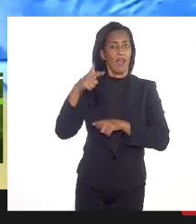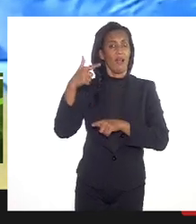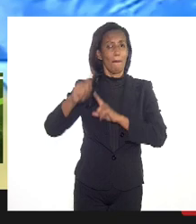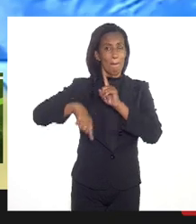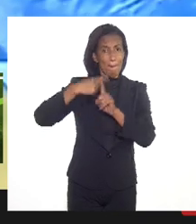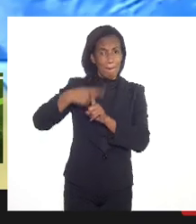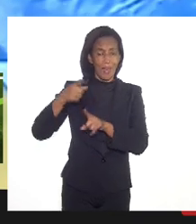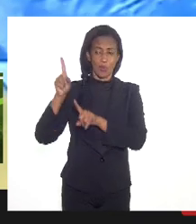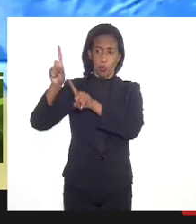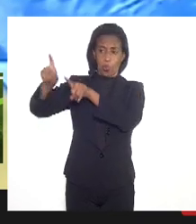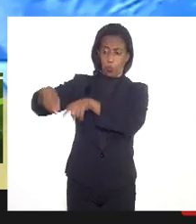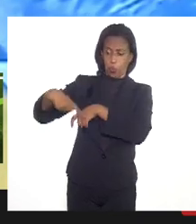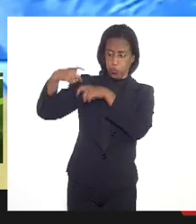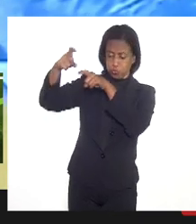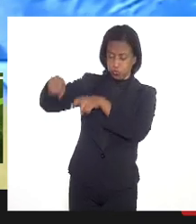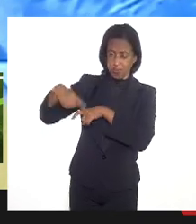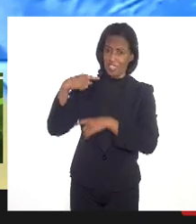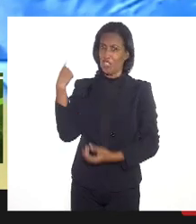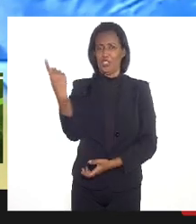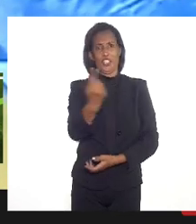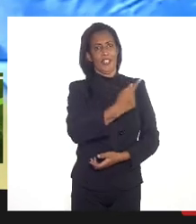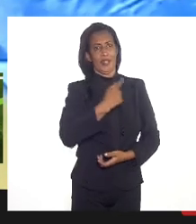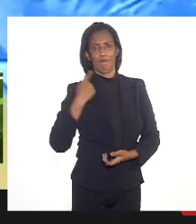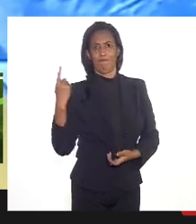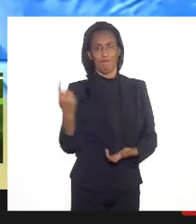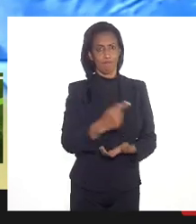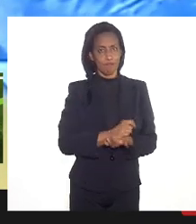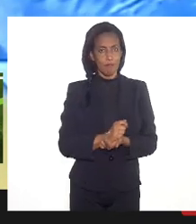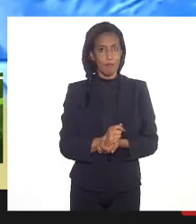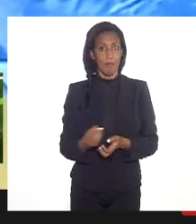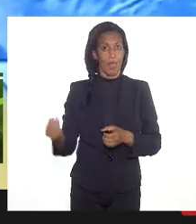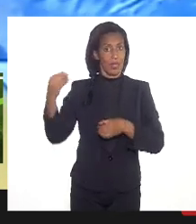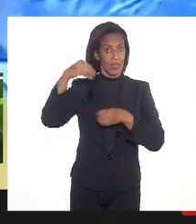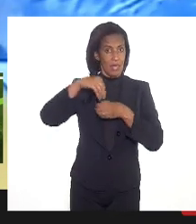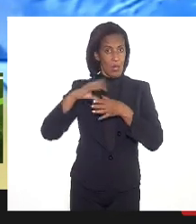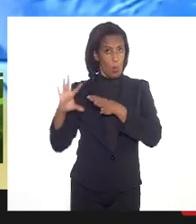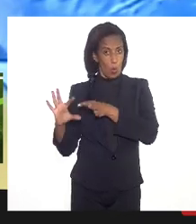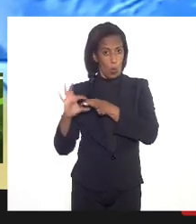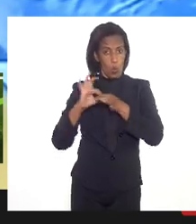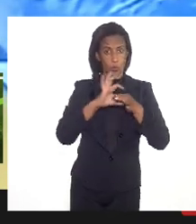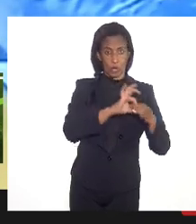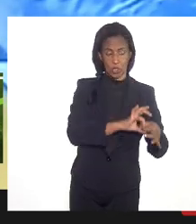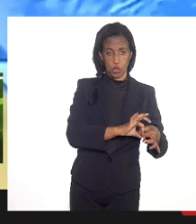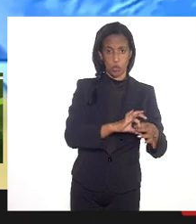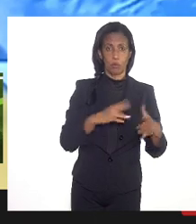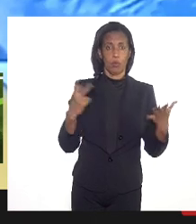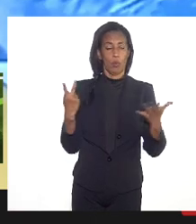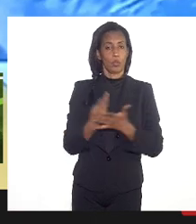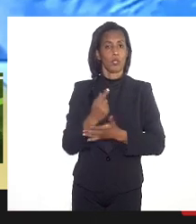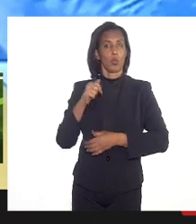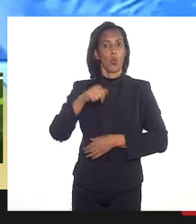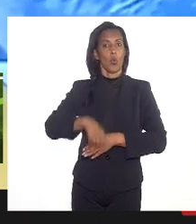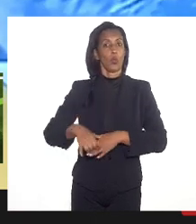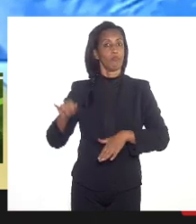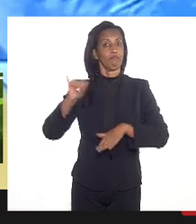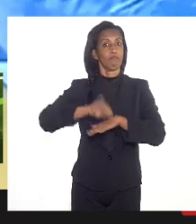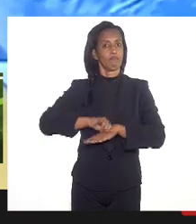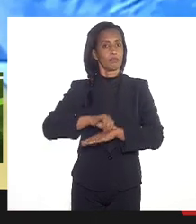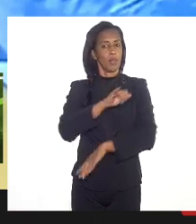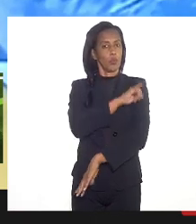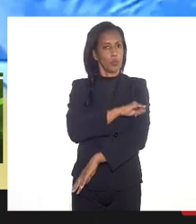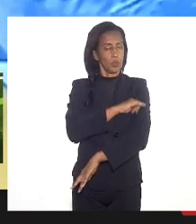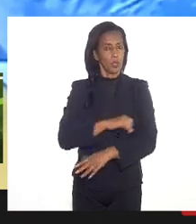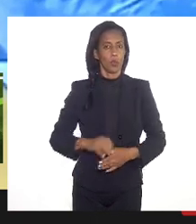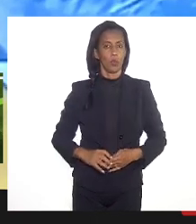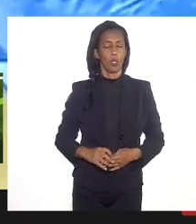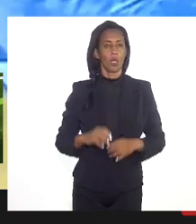agricultores, isso é uma questão geral. Mas dentro do contexto hoje da região metropolitana do Rio, eu posso